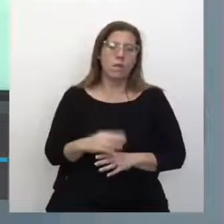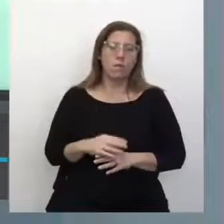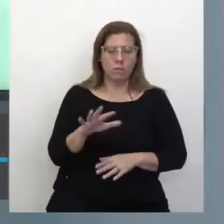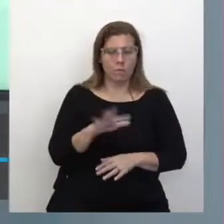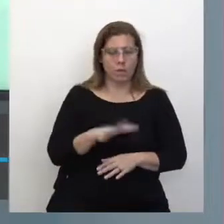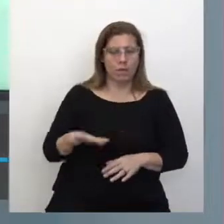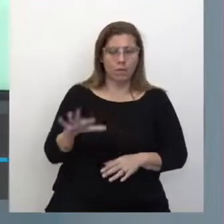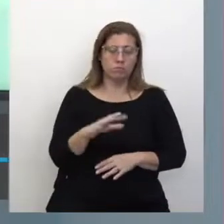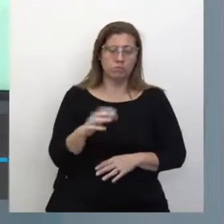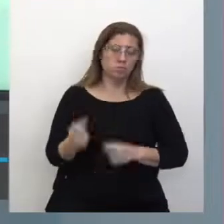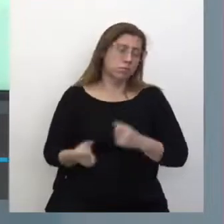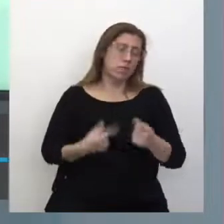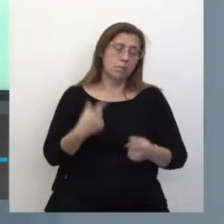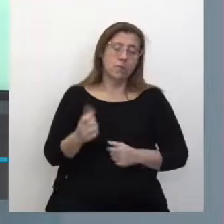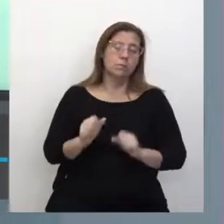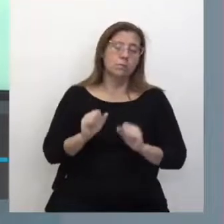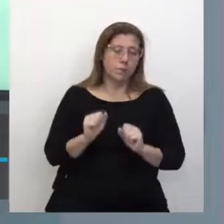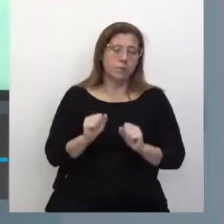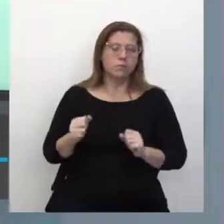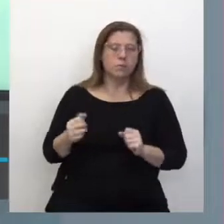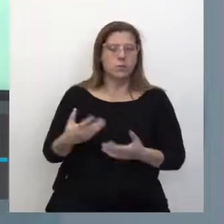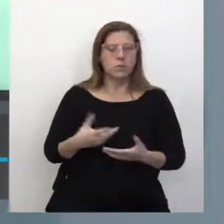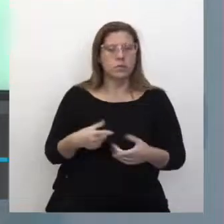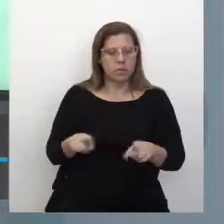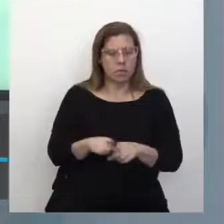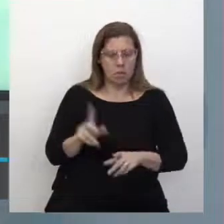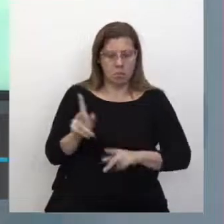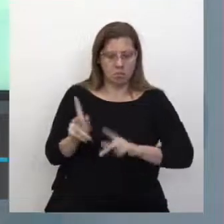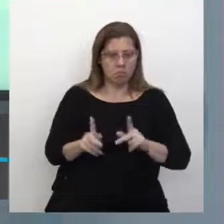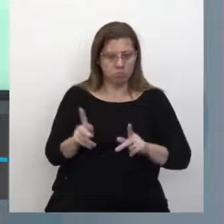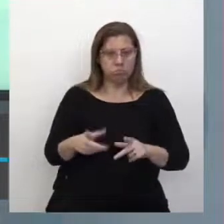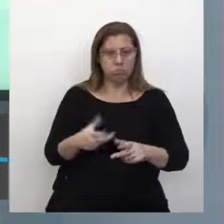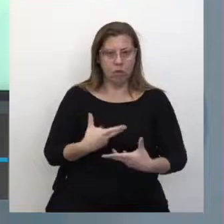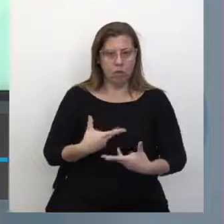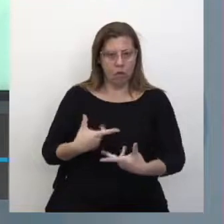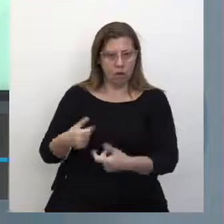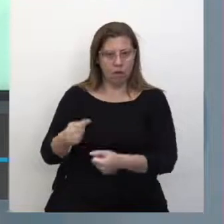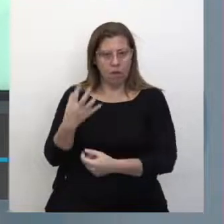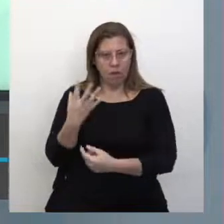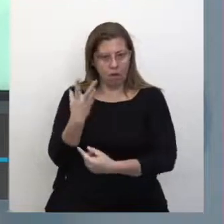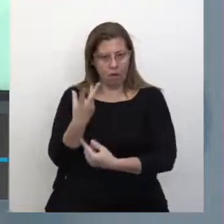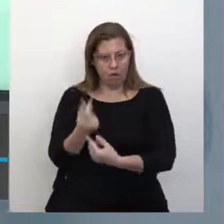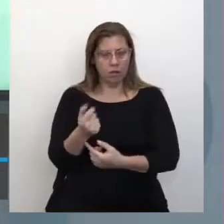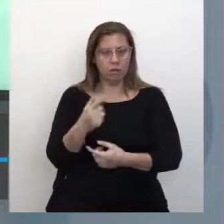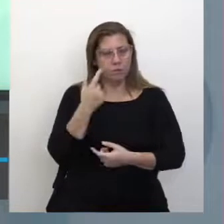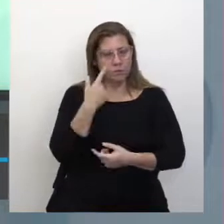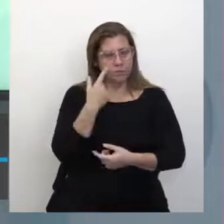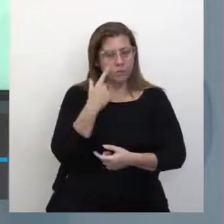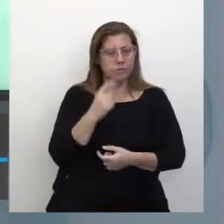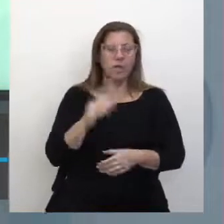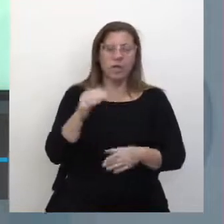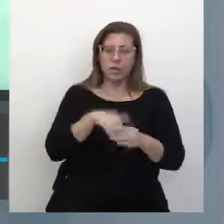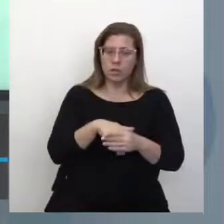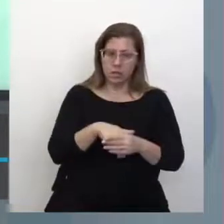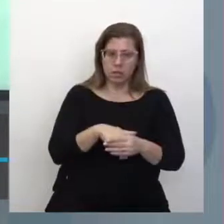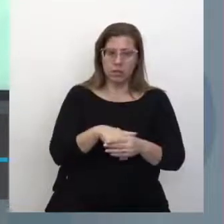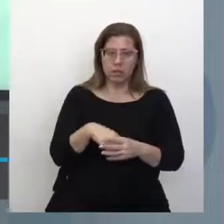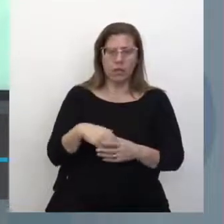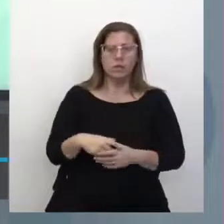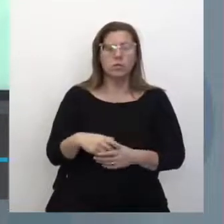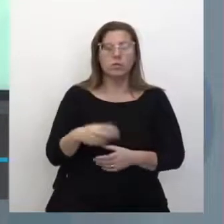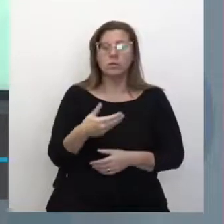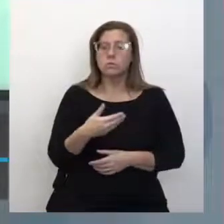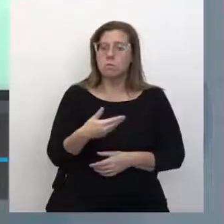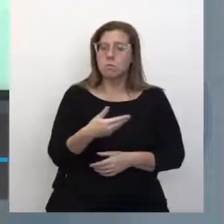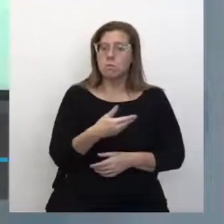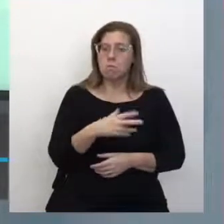espaços alternativos que também recebem arte, tá bom? Olha só, dentro dos espaços expositivos